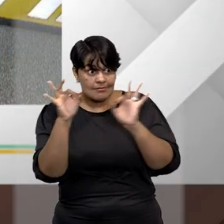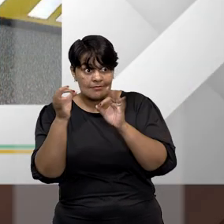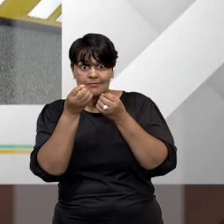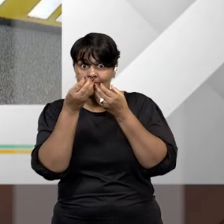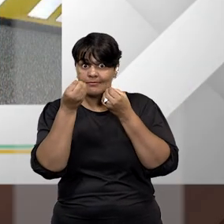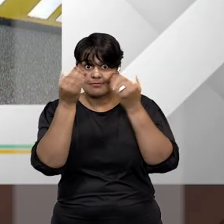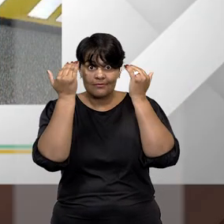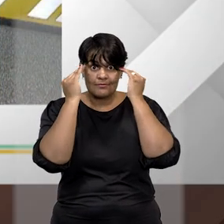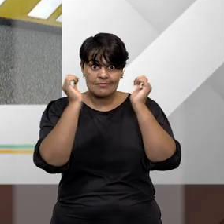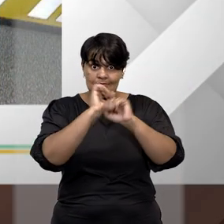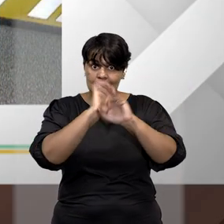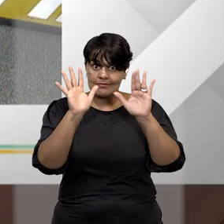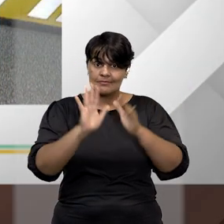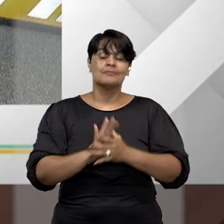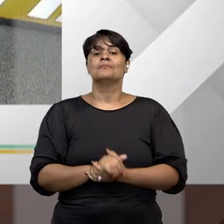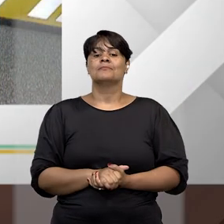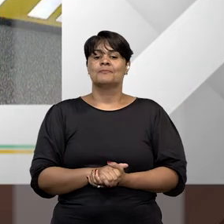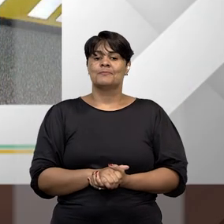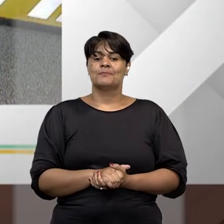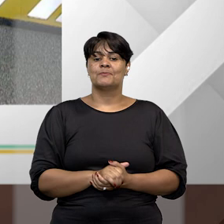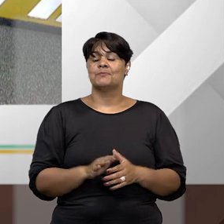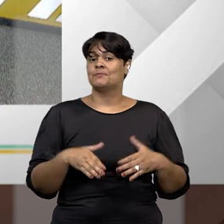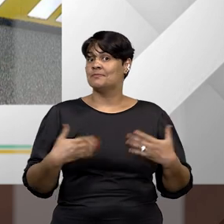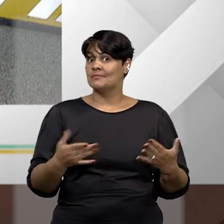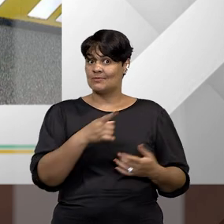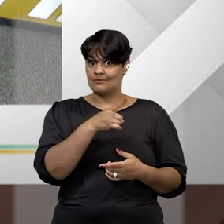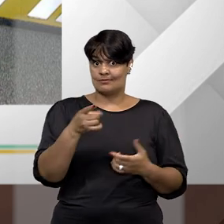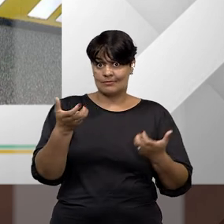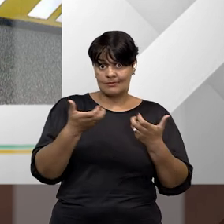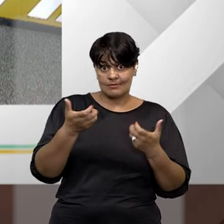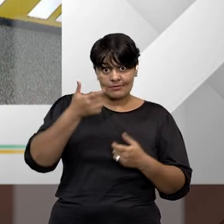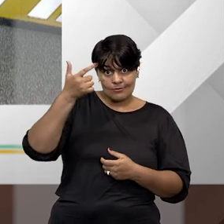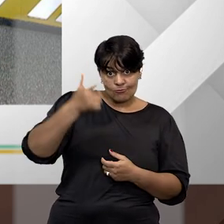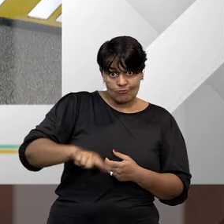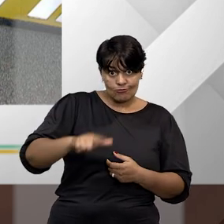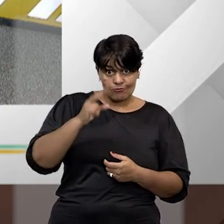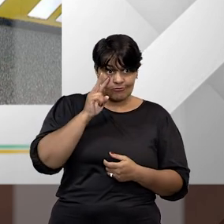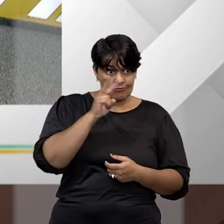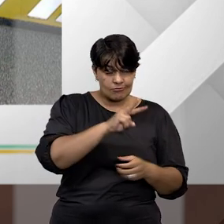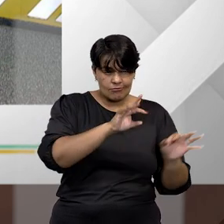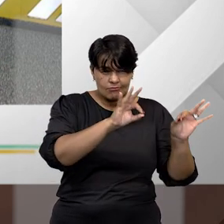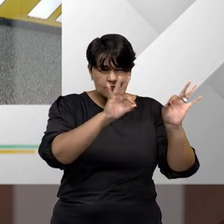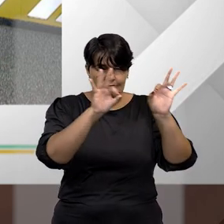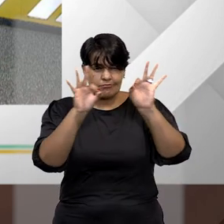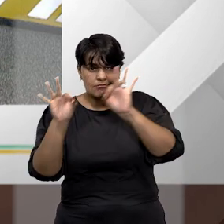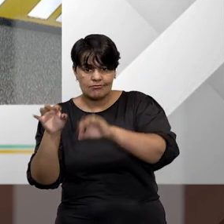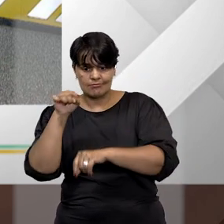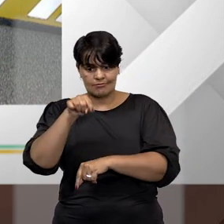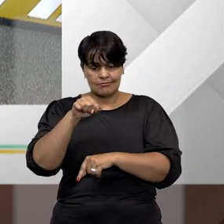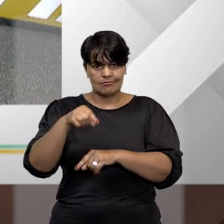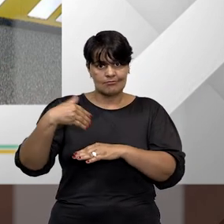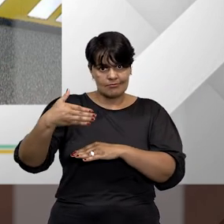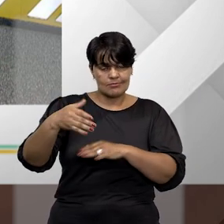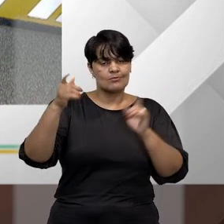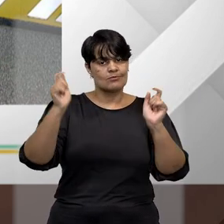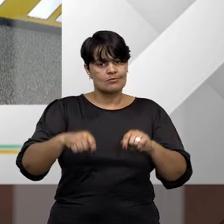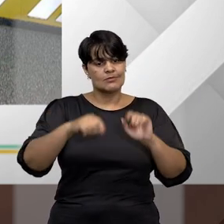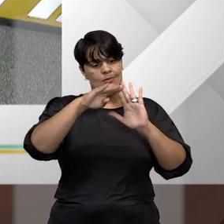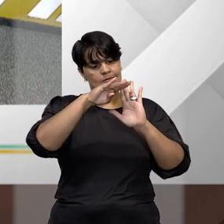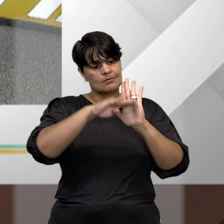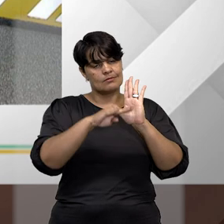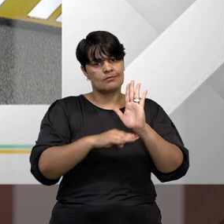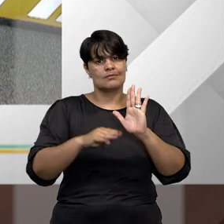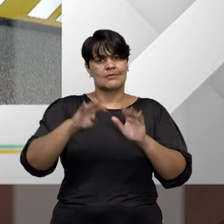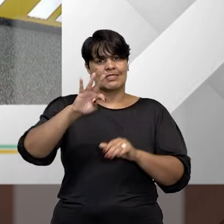É isso, pessoal. Se você quiser conferir novamente este e outros programas, basta acompanhar a programação da TV Justiça e da Rádio